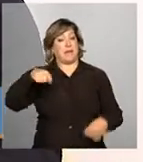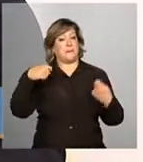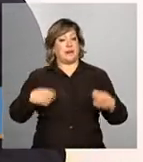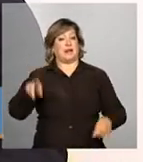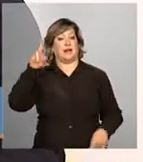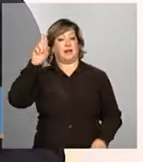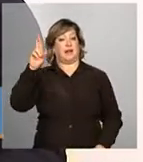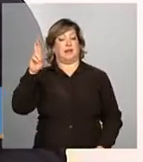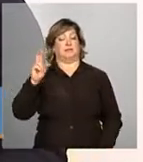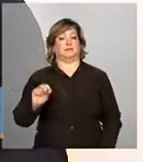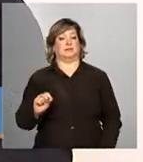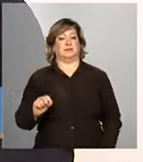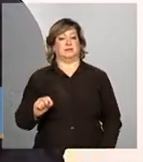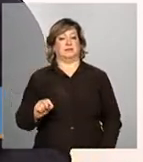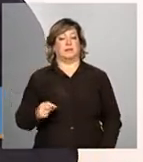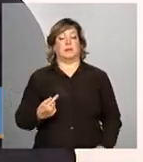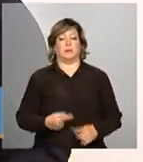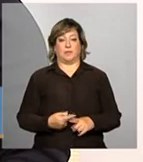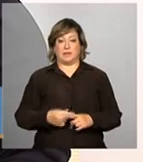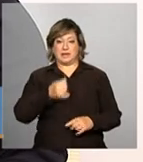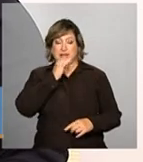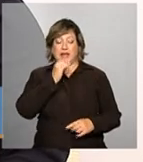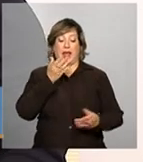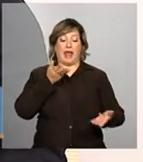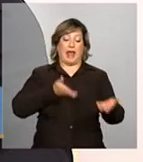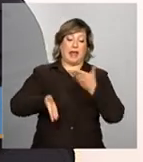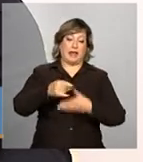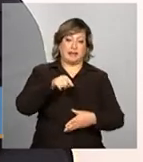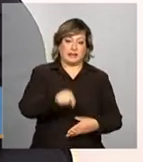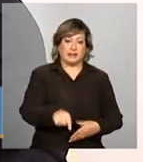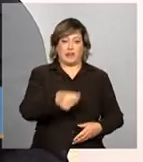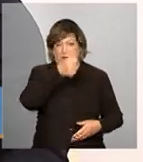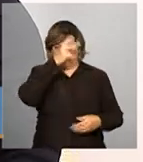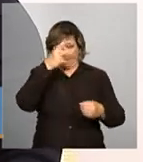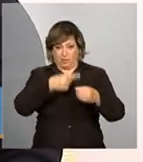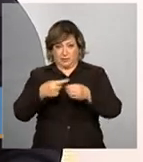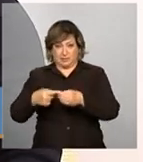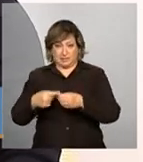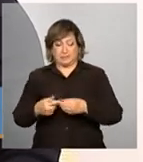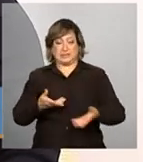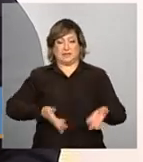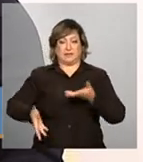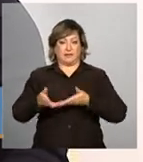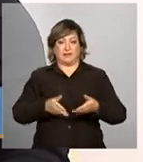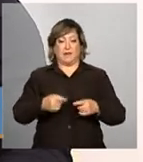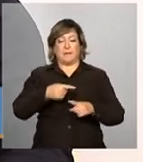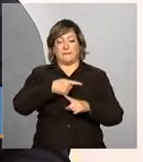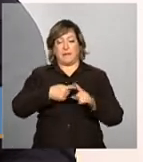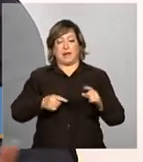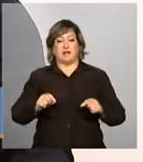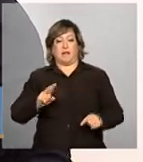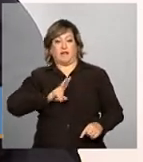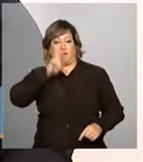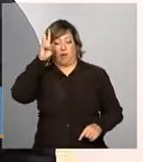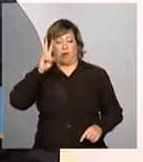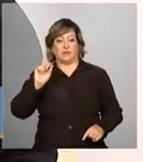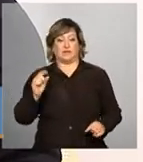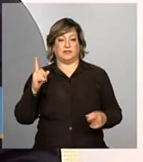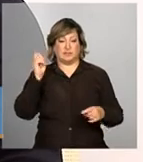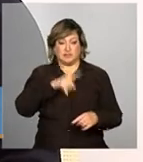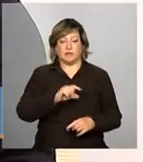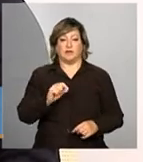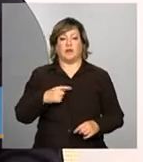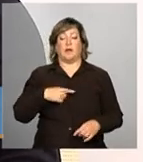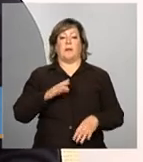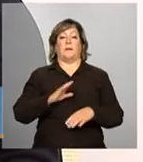por exemplo a atender os municípios com serviços de média e alta complexidade os municípios com menos de 20 mil